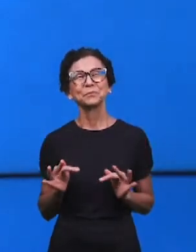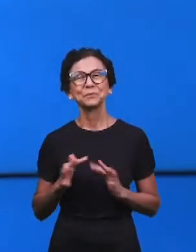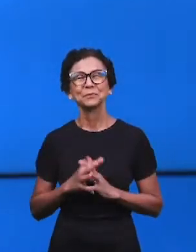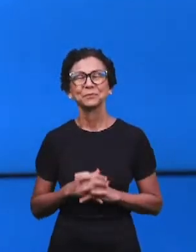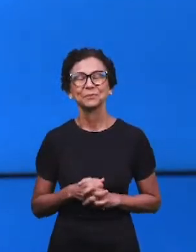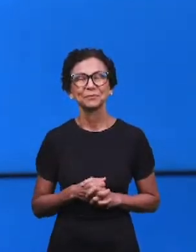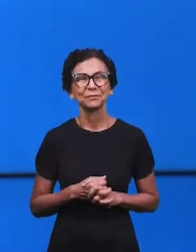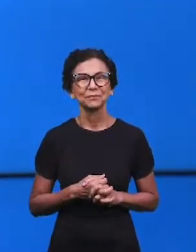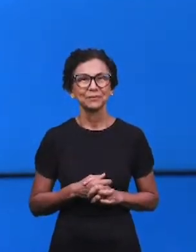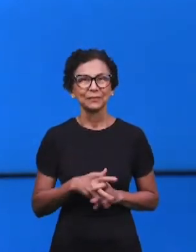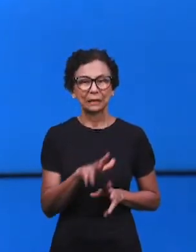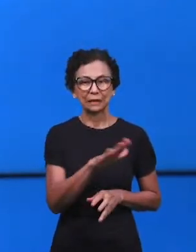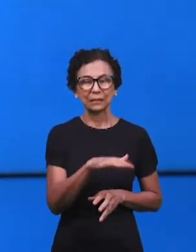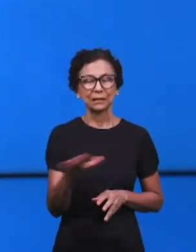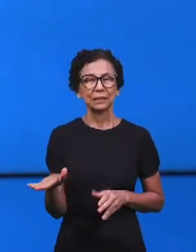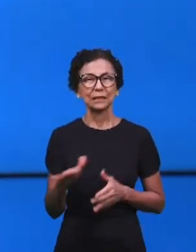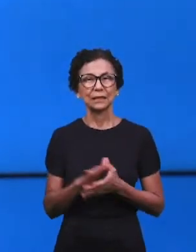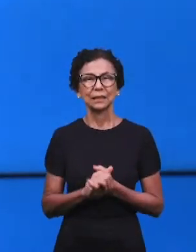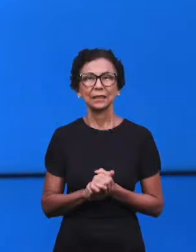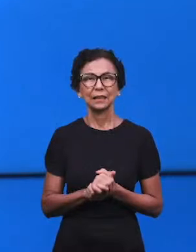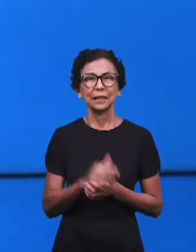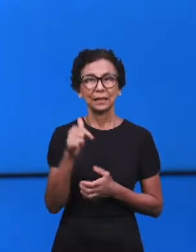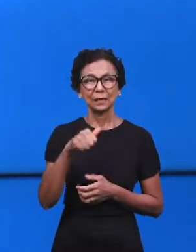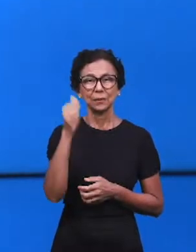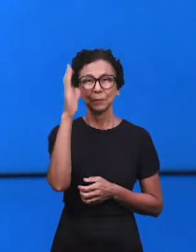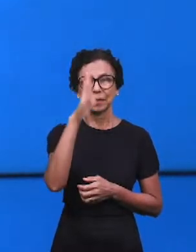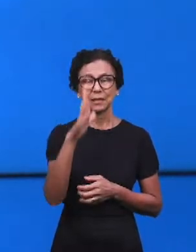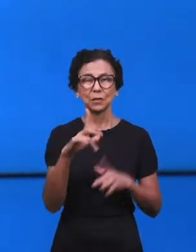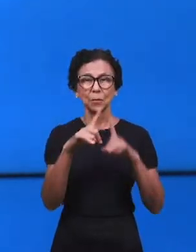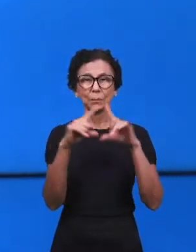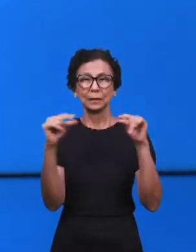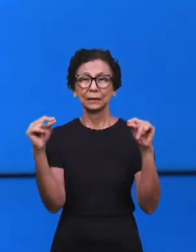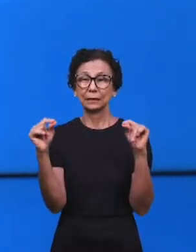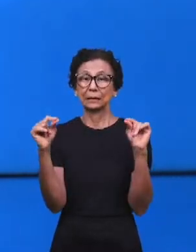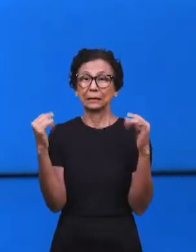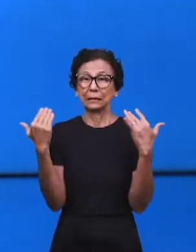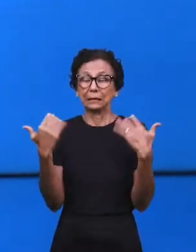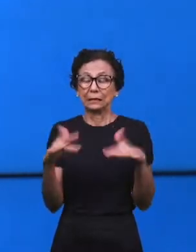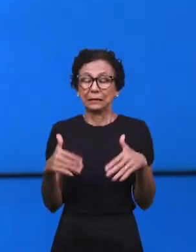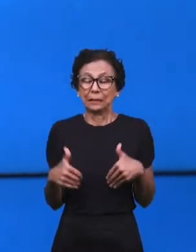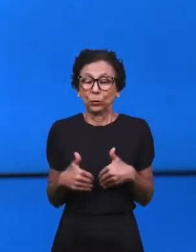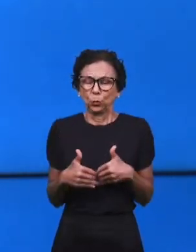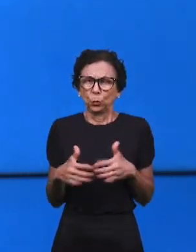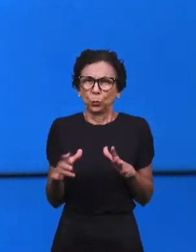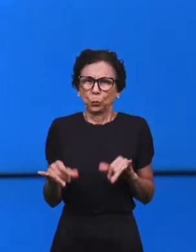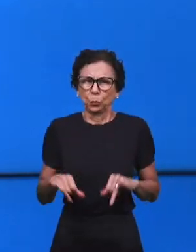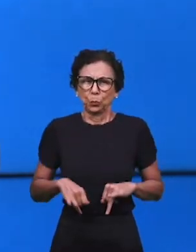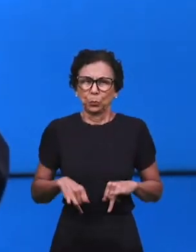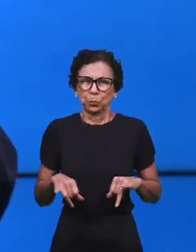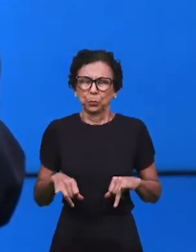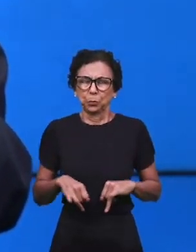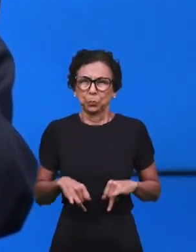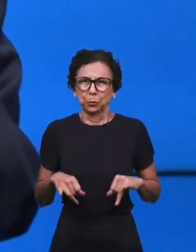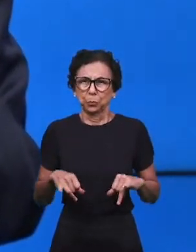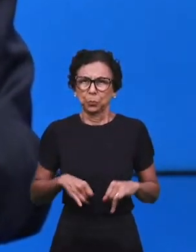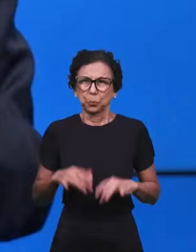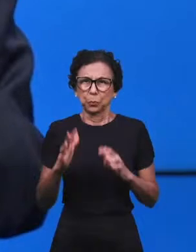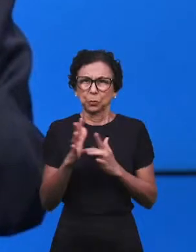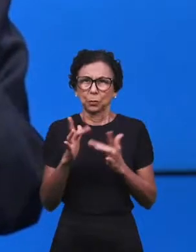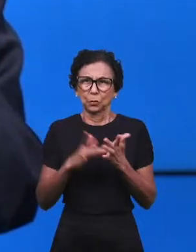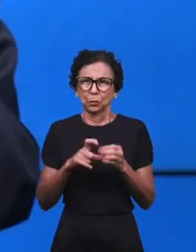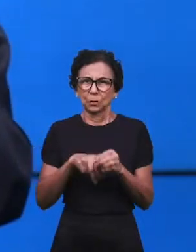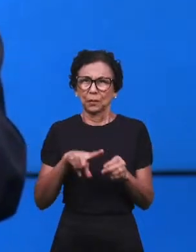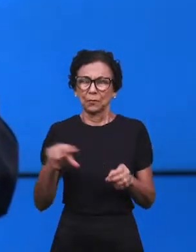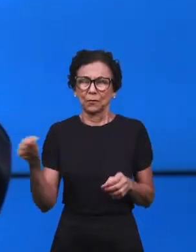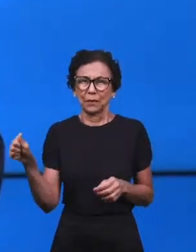com a resposta lá da classe de intermediários em Brasília. Estamos vivendo o princípio das dores, Jesus virá à meia-noite, o